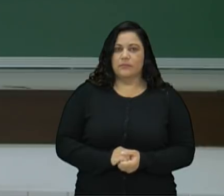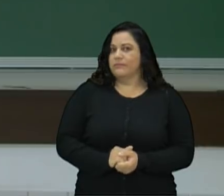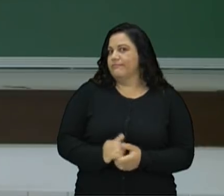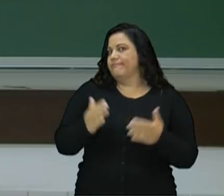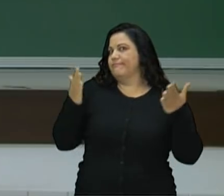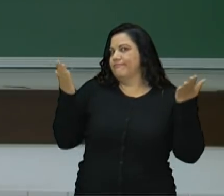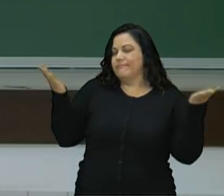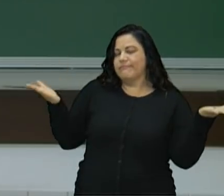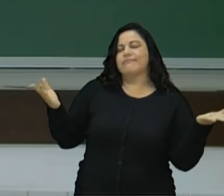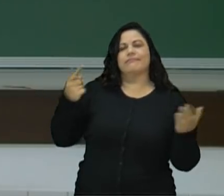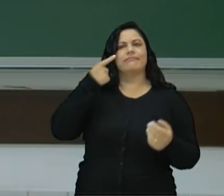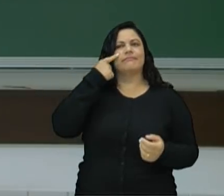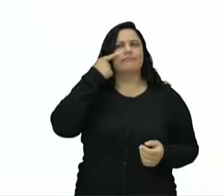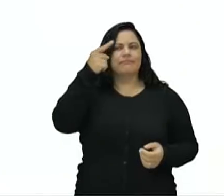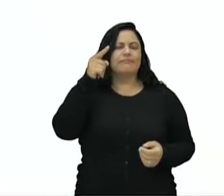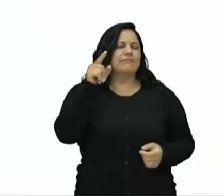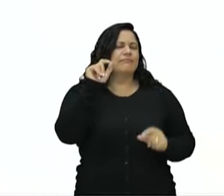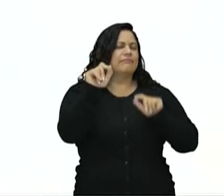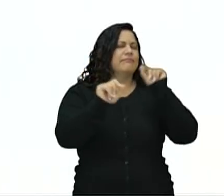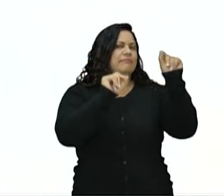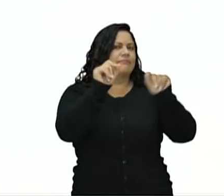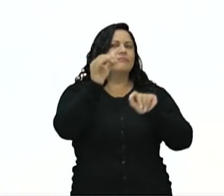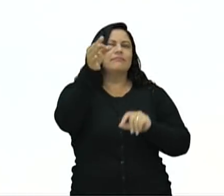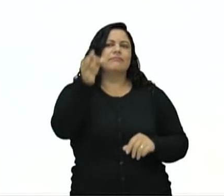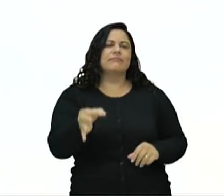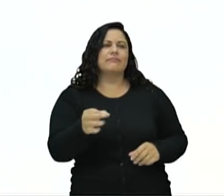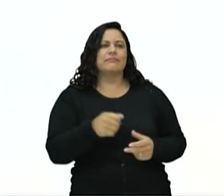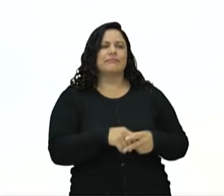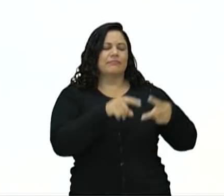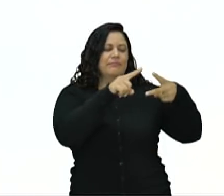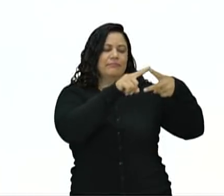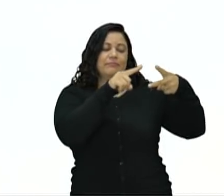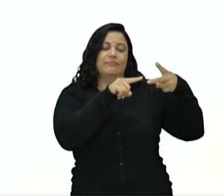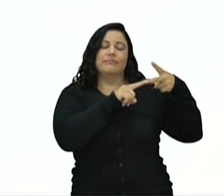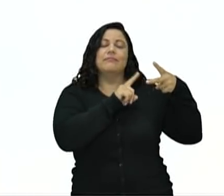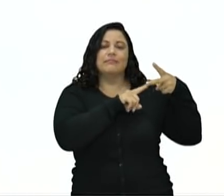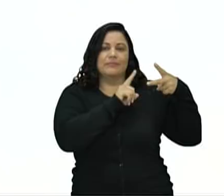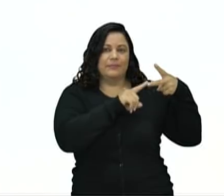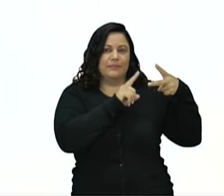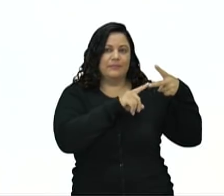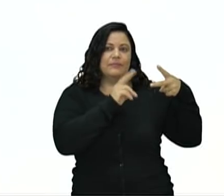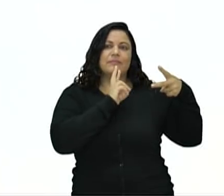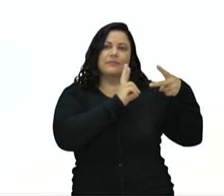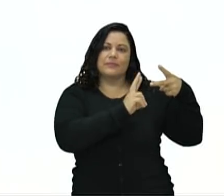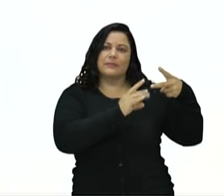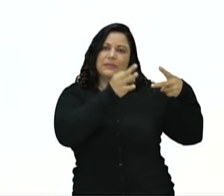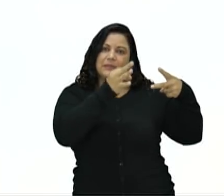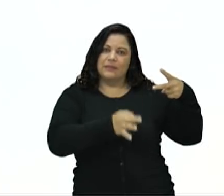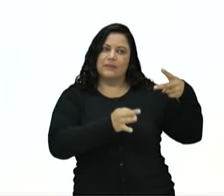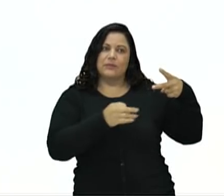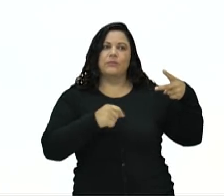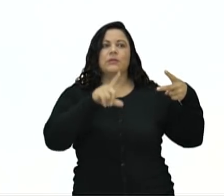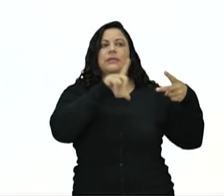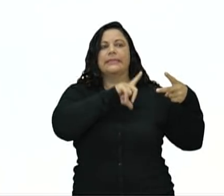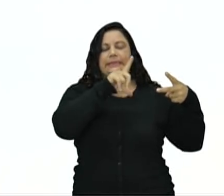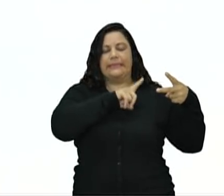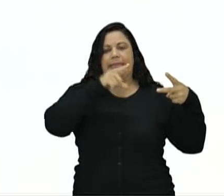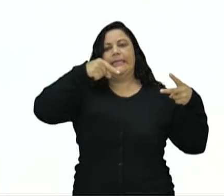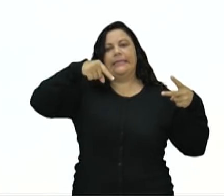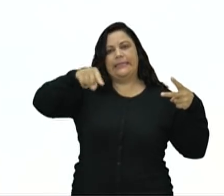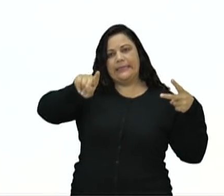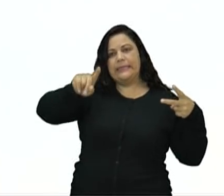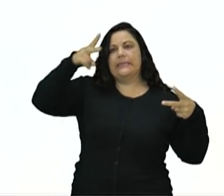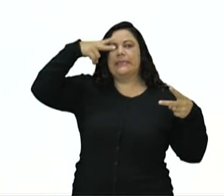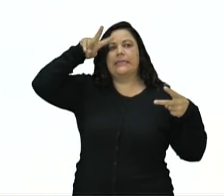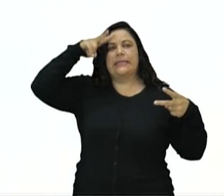Então, pessoal, vamos verificar, acertou quem marcou ali a segunda possibilidade, né, como resposta correta. Então, os verbos são ter, ir, lembrar